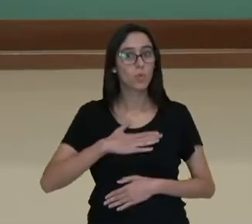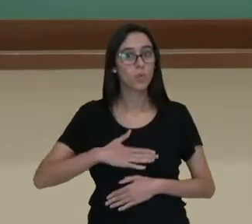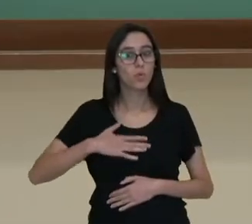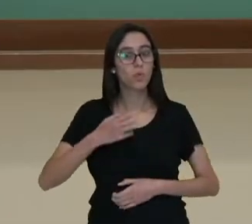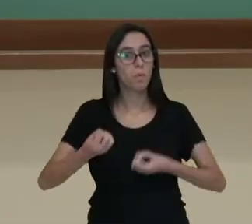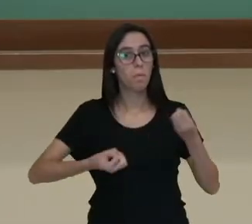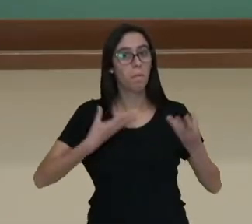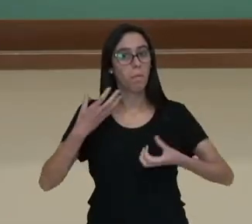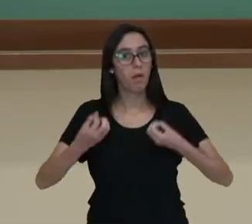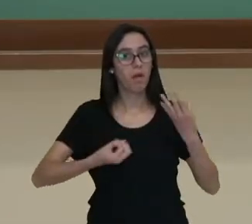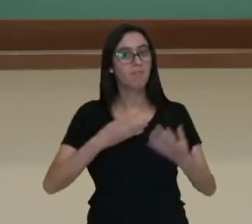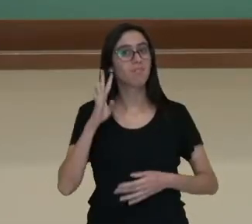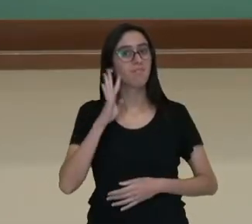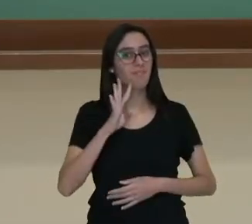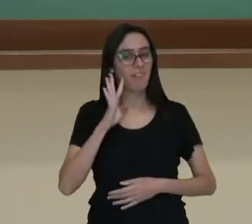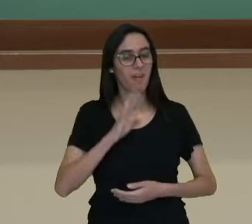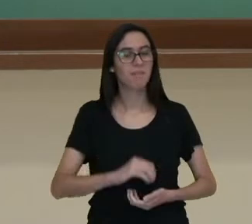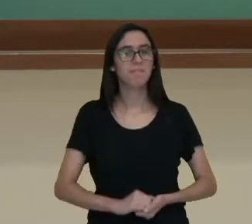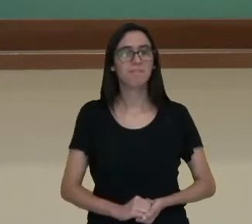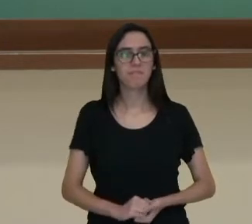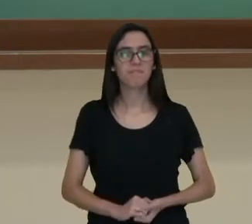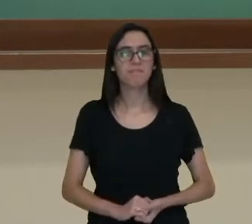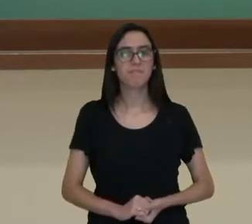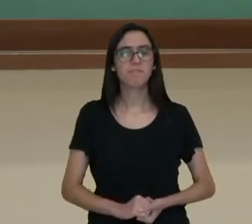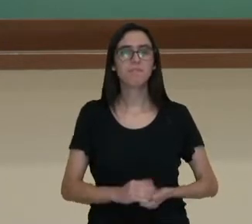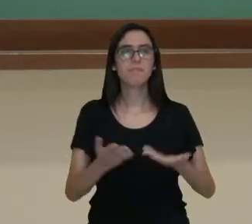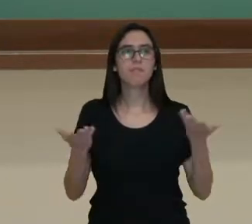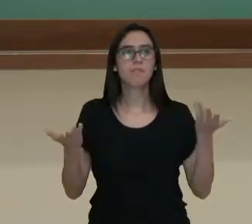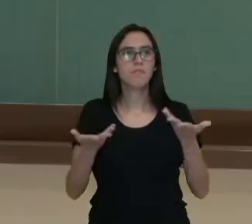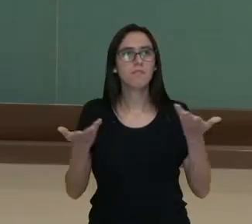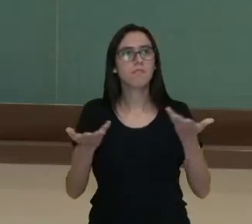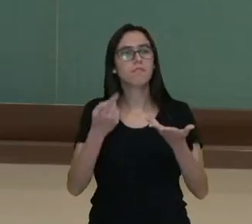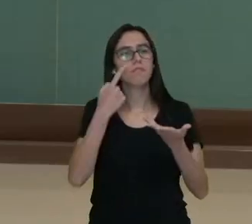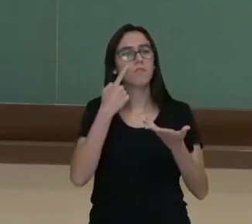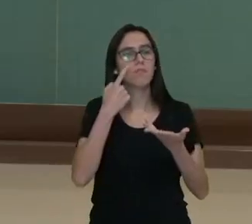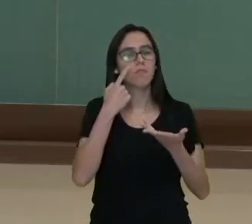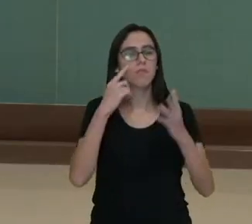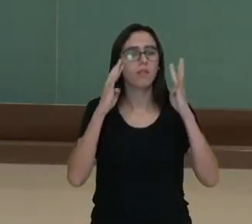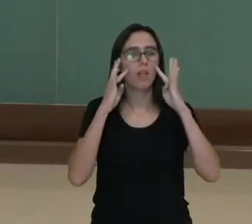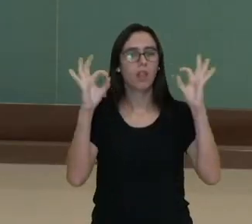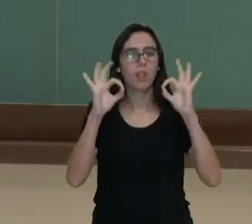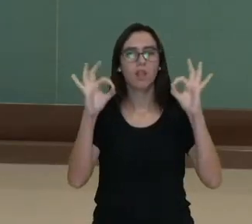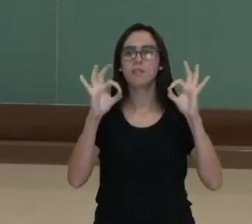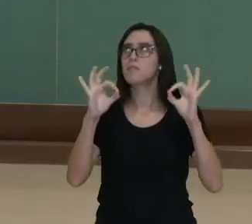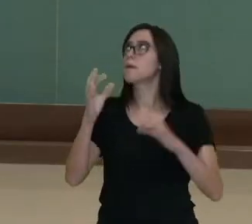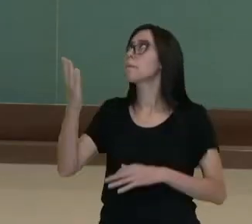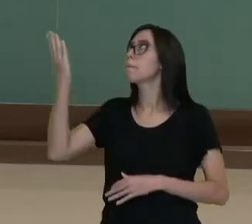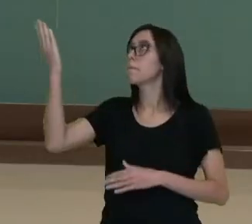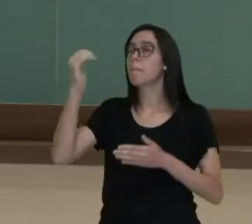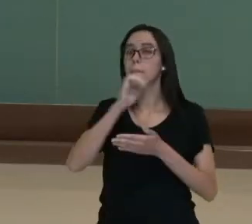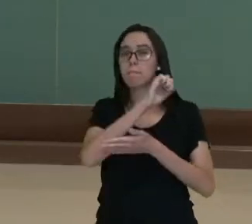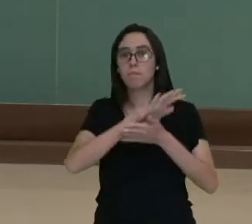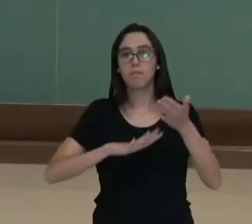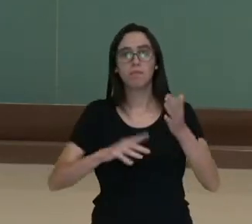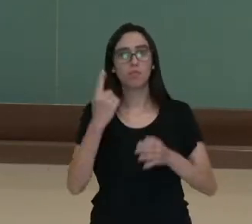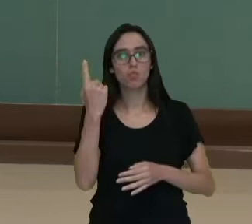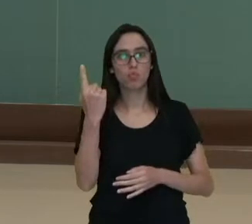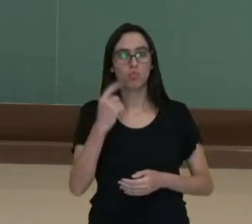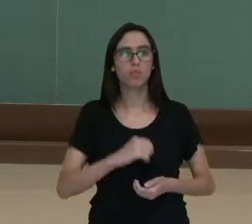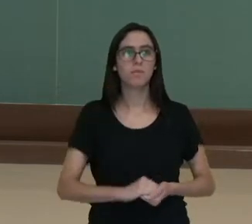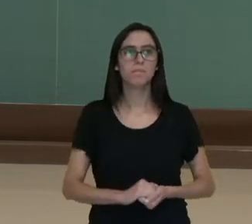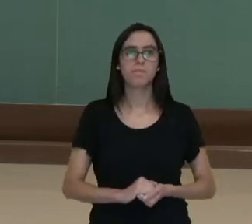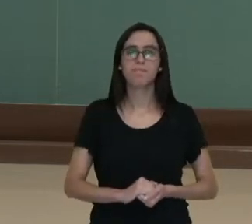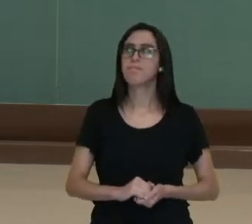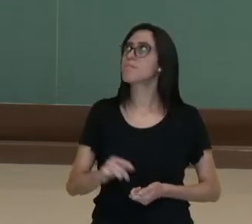poema? Fazendo aqui, ó, uma reflexão então. Presta atenção. Atividade 1. O